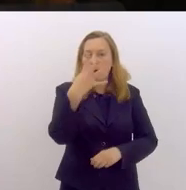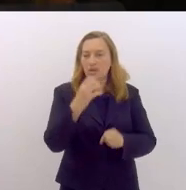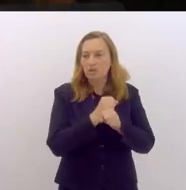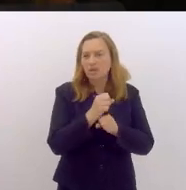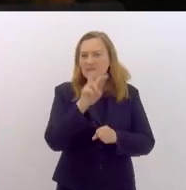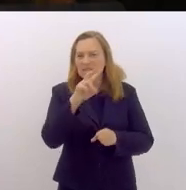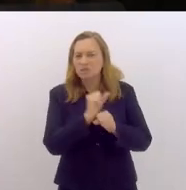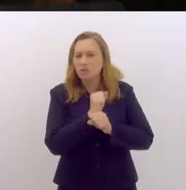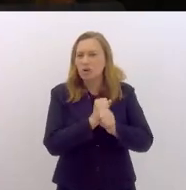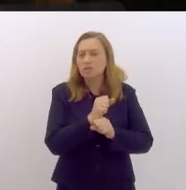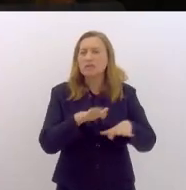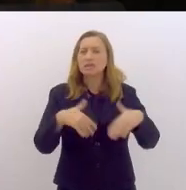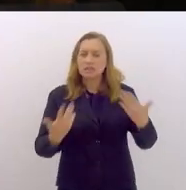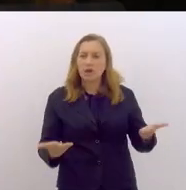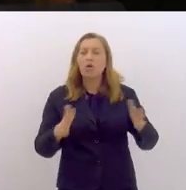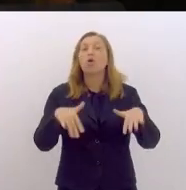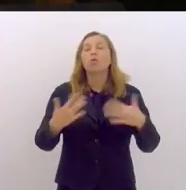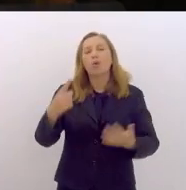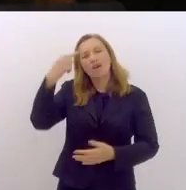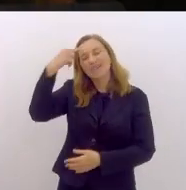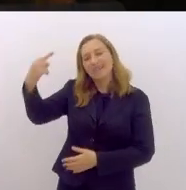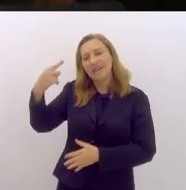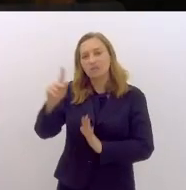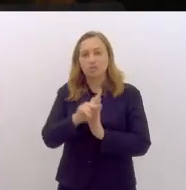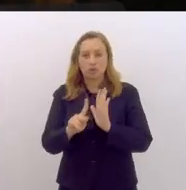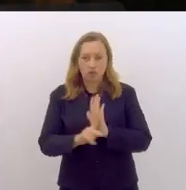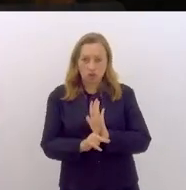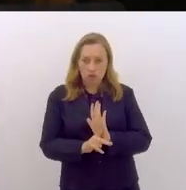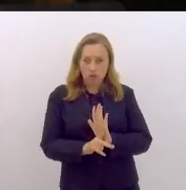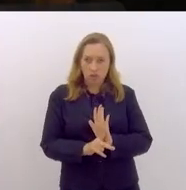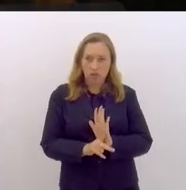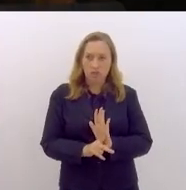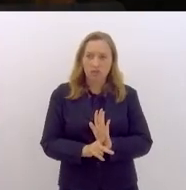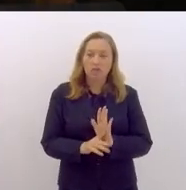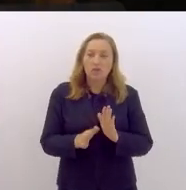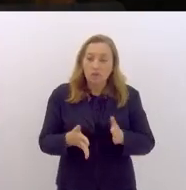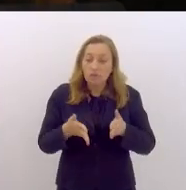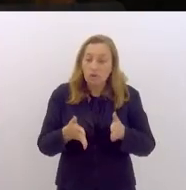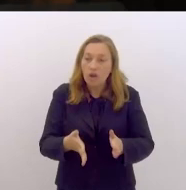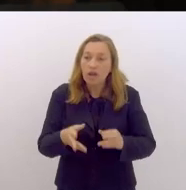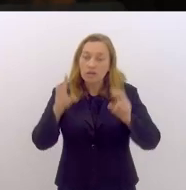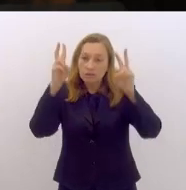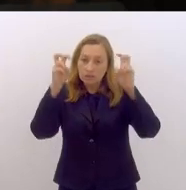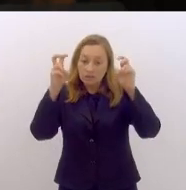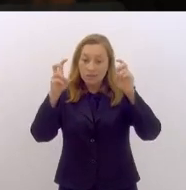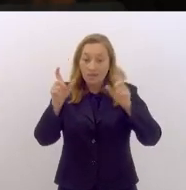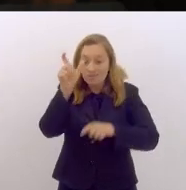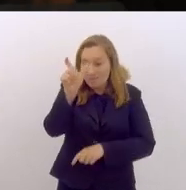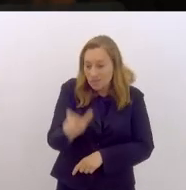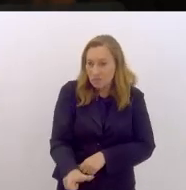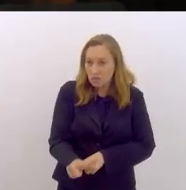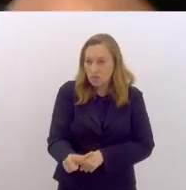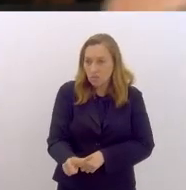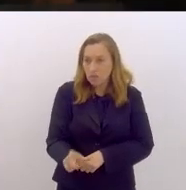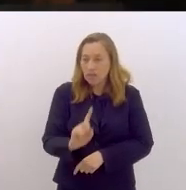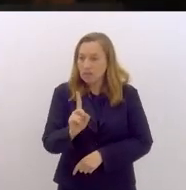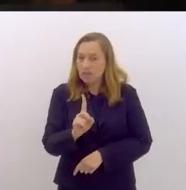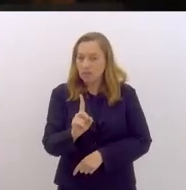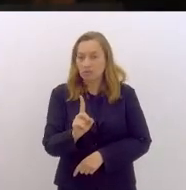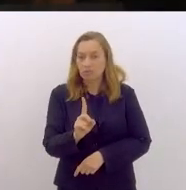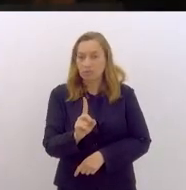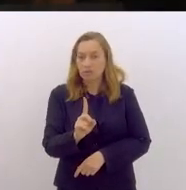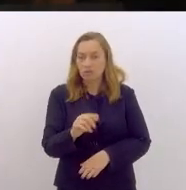4 anos, 5 anos. Então, qual é a ideia do projeto? Centrar a questão na pessoa física e não na pessoa